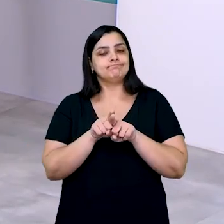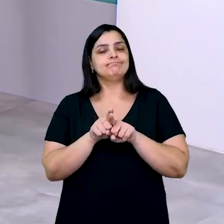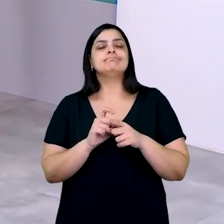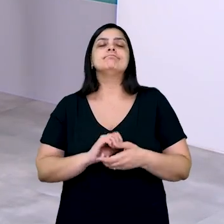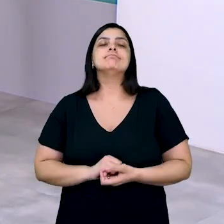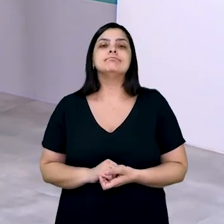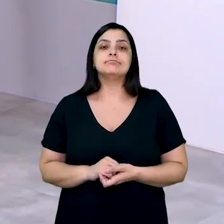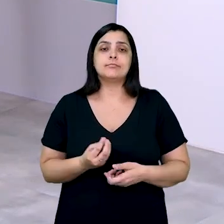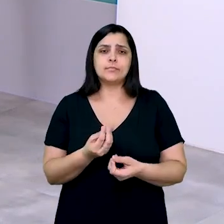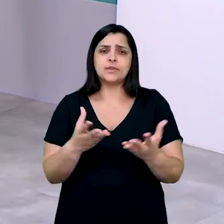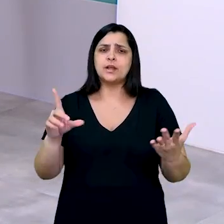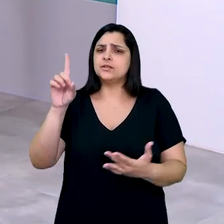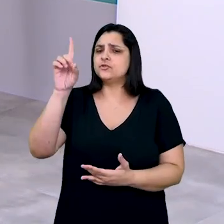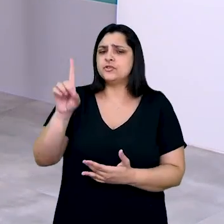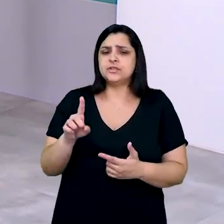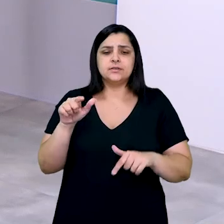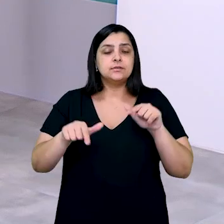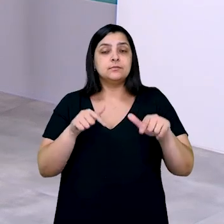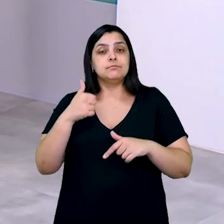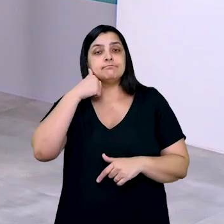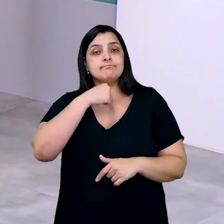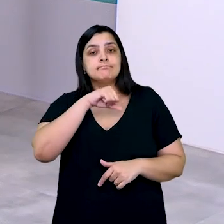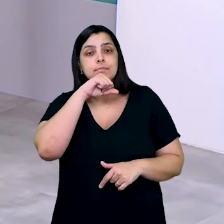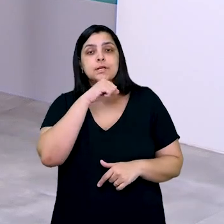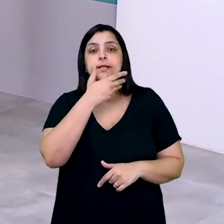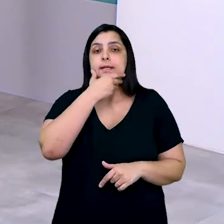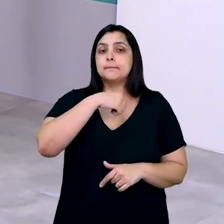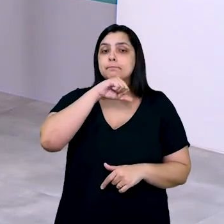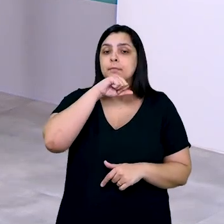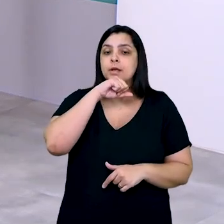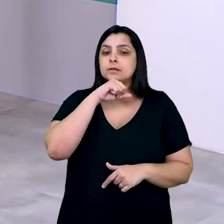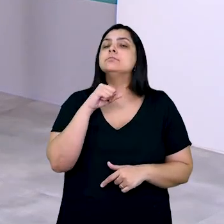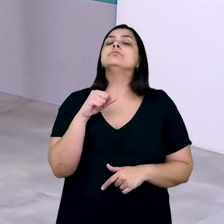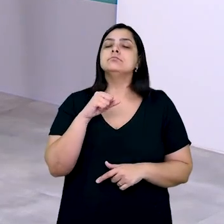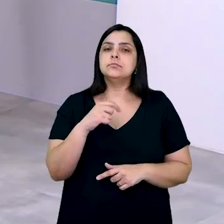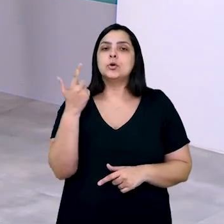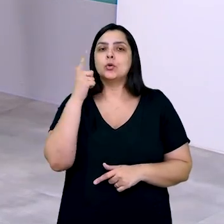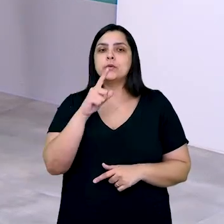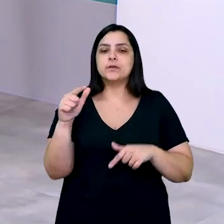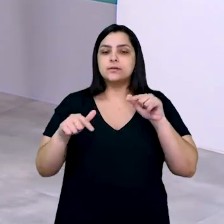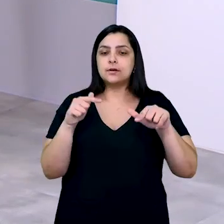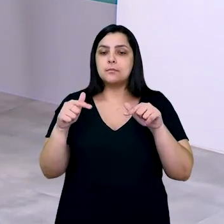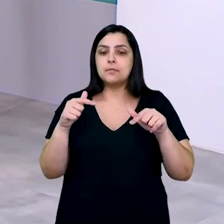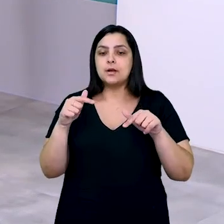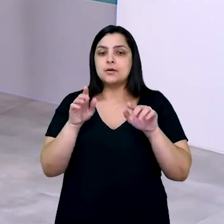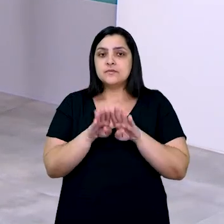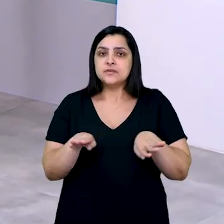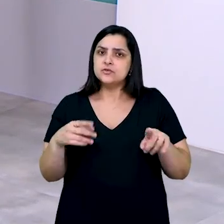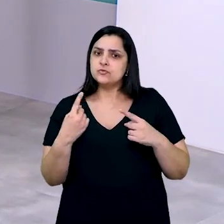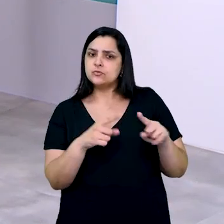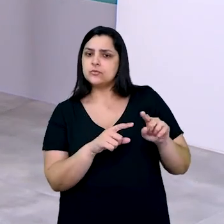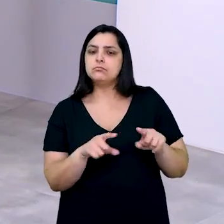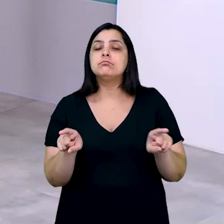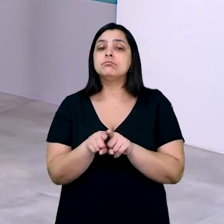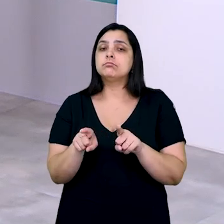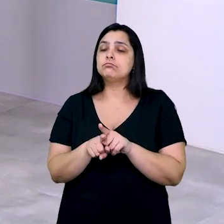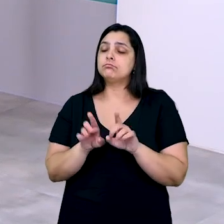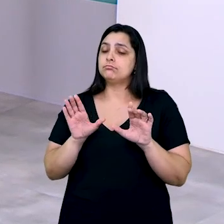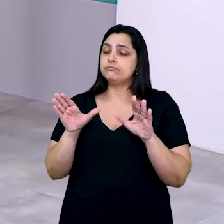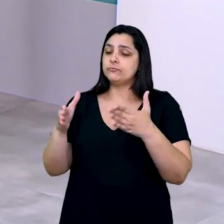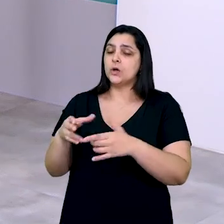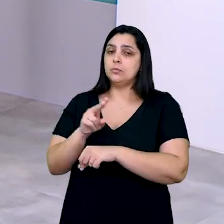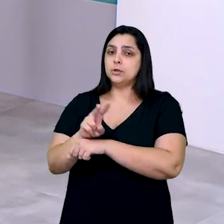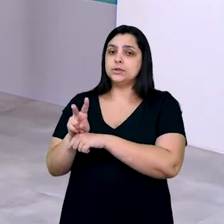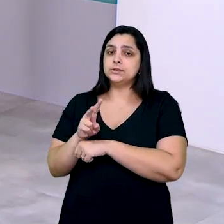faz parte dessa corrente. Garantir direitos trabalhistas a mães e pais, enfrentar as causas do trabalho infantil e julgar casos com um